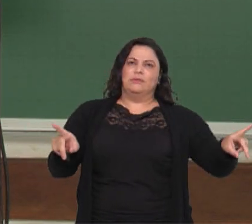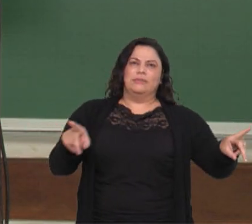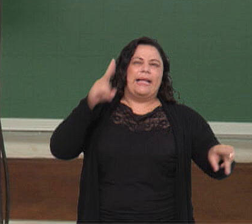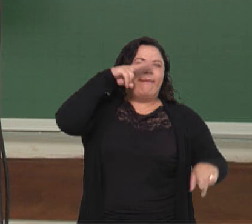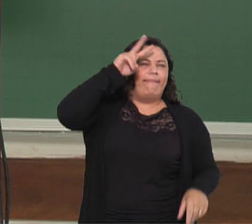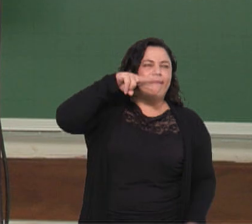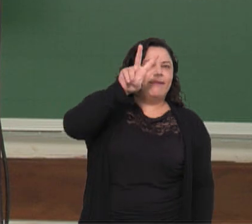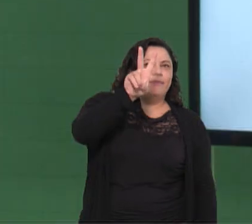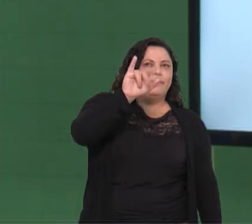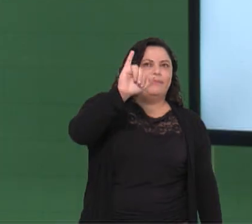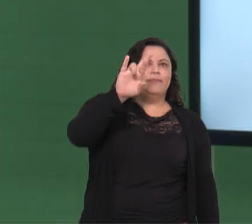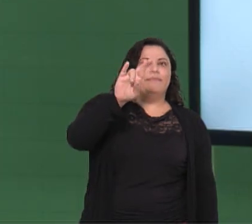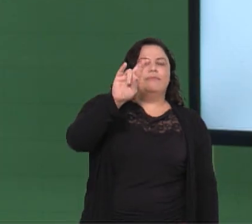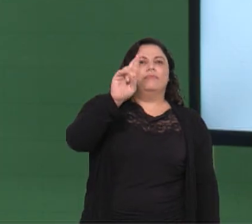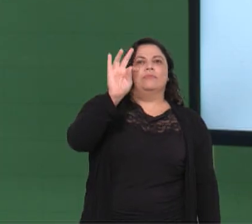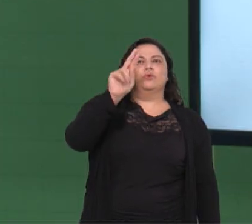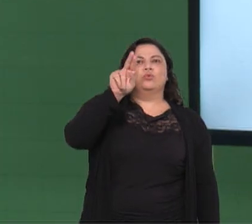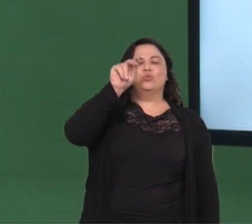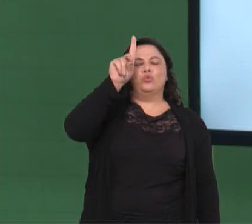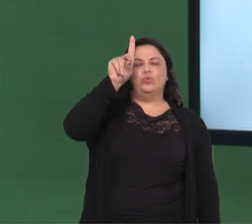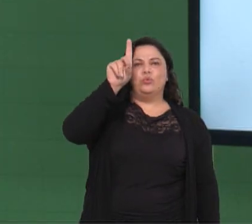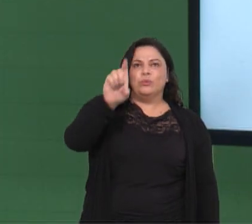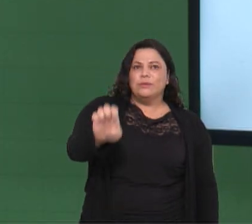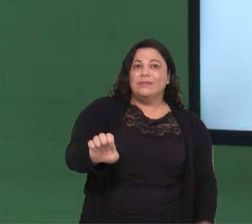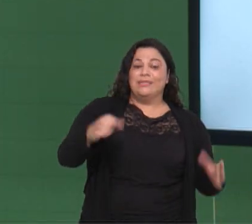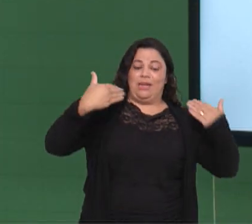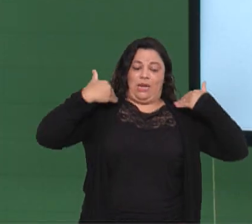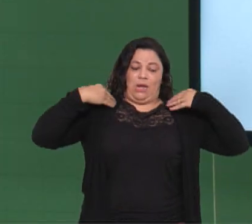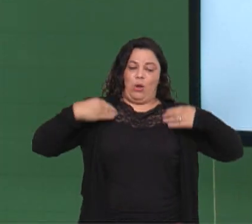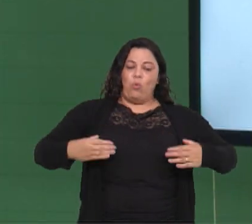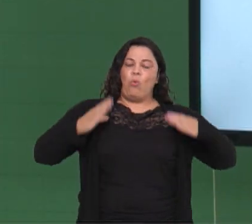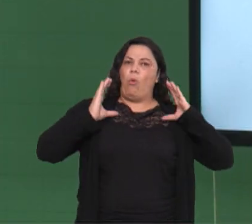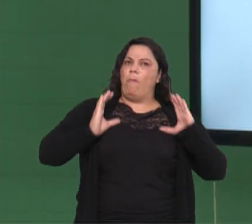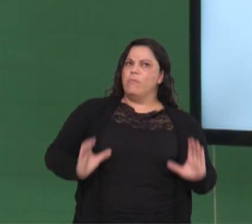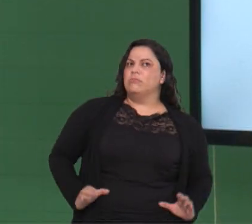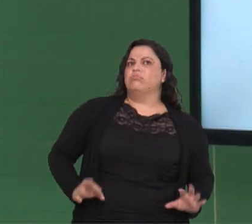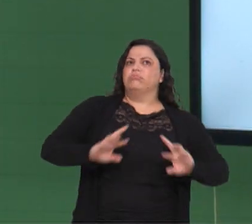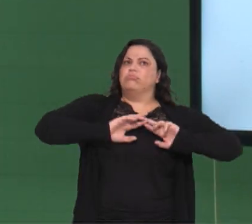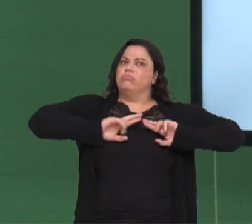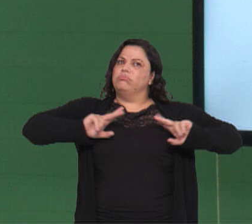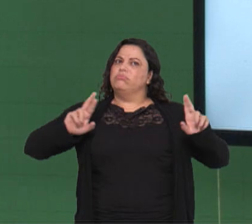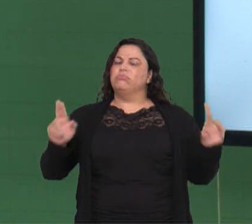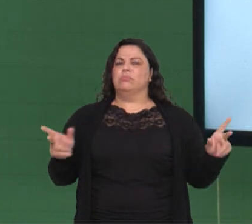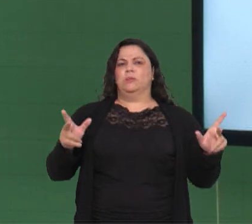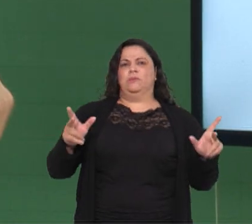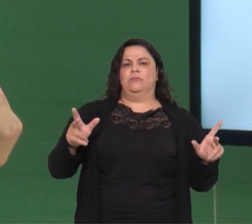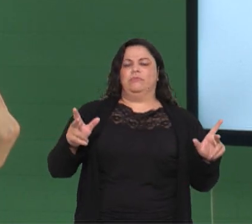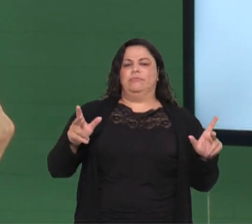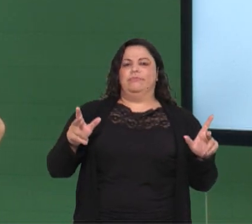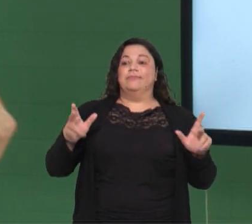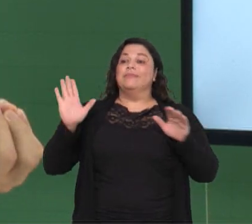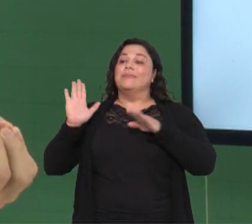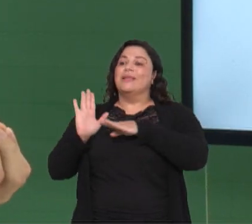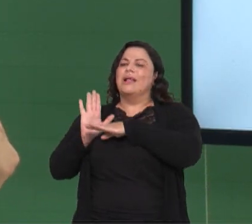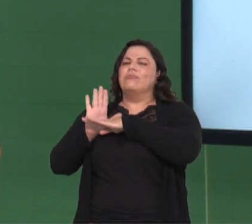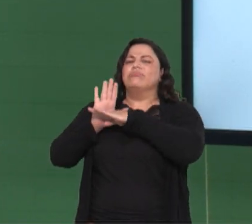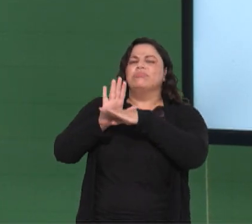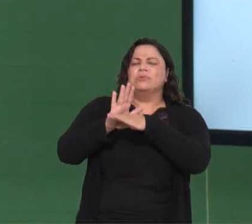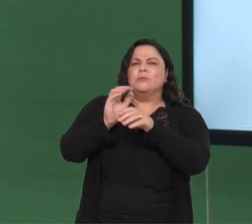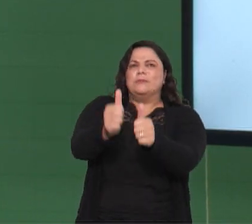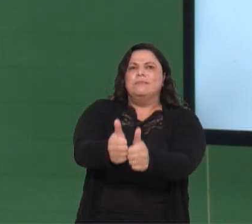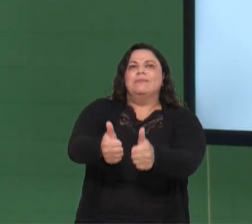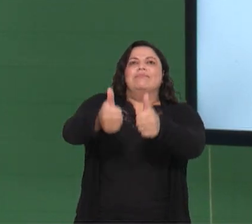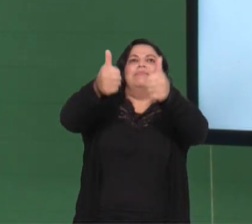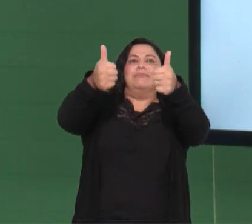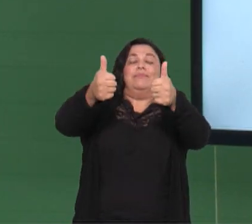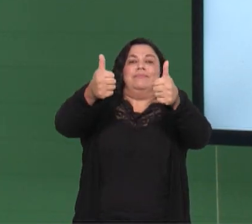virtude? Virtudes são comportamentos que colaboram para nos aproximar do bem,